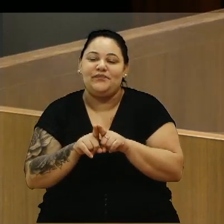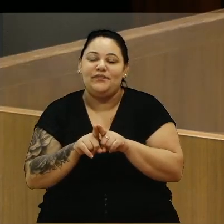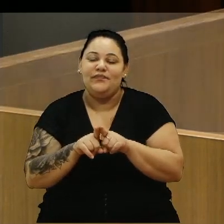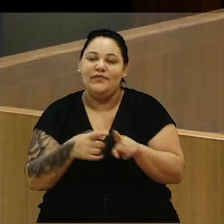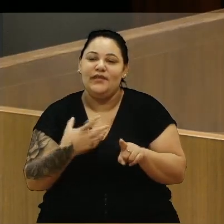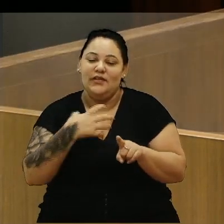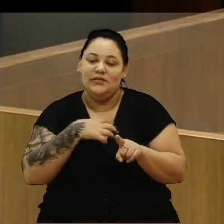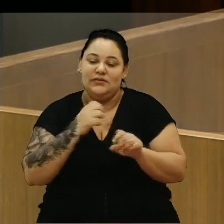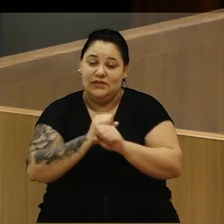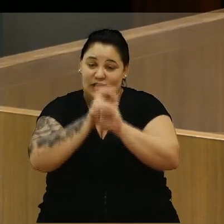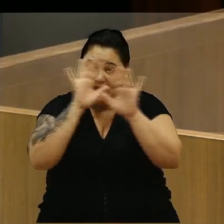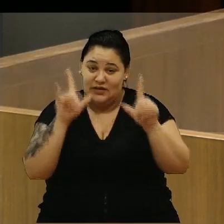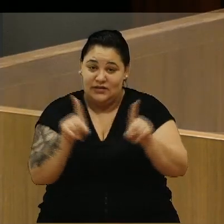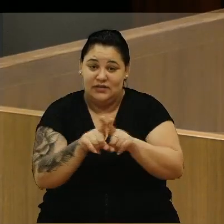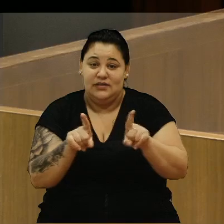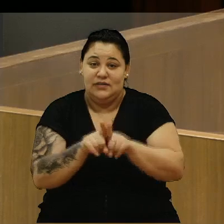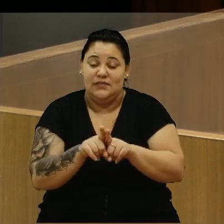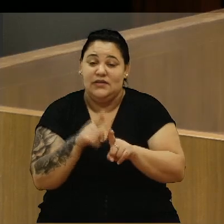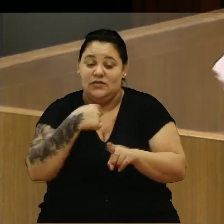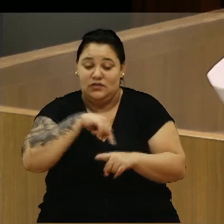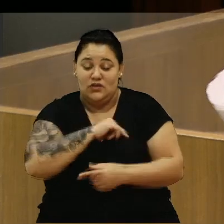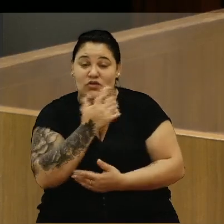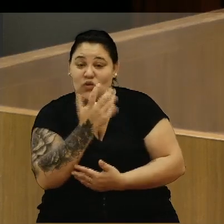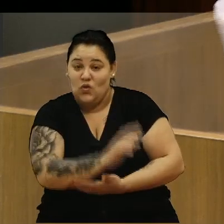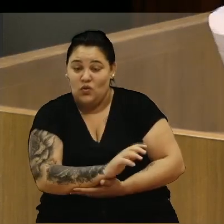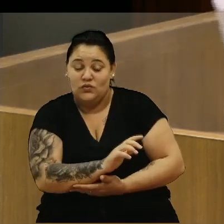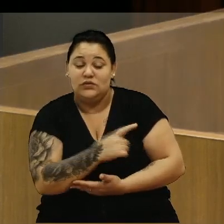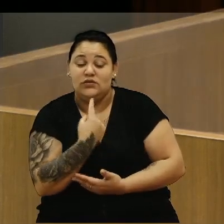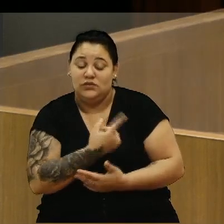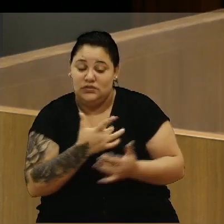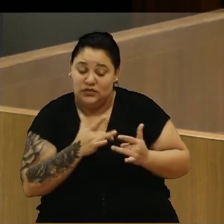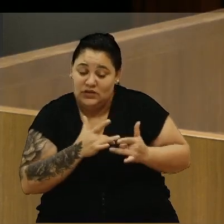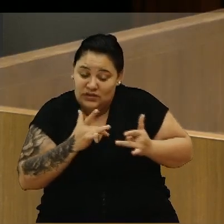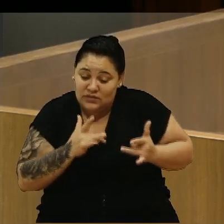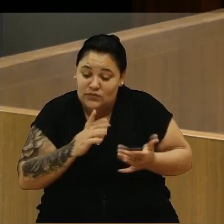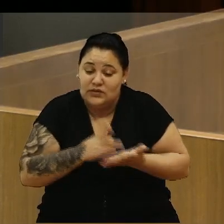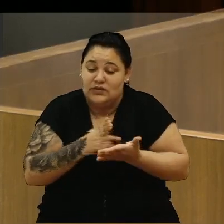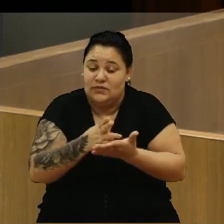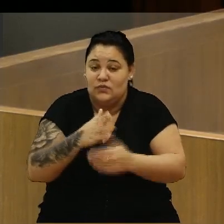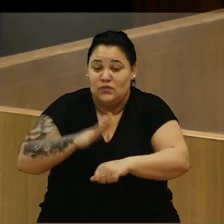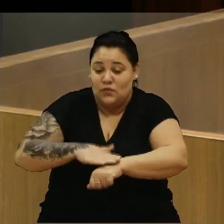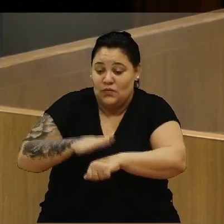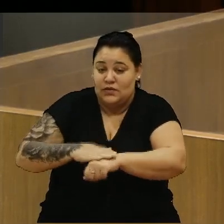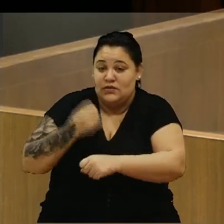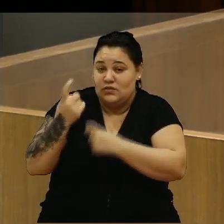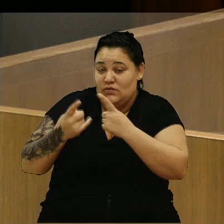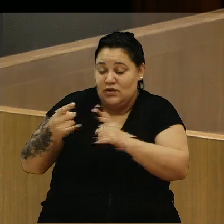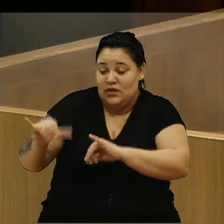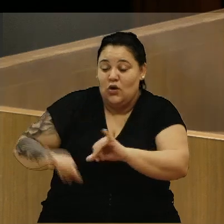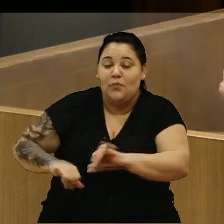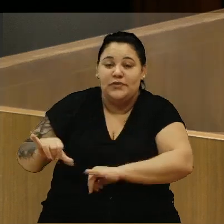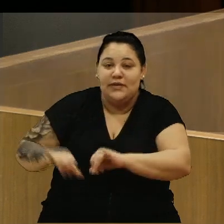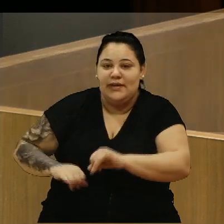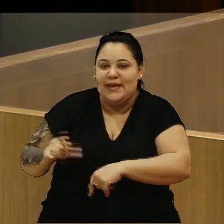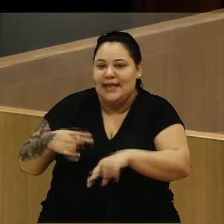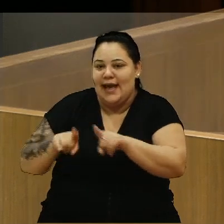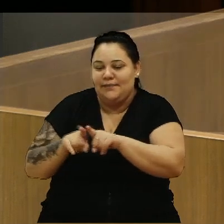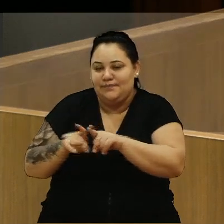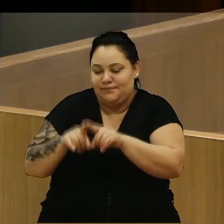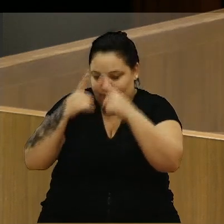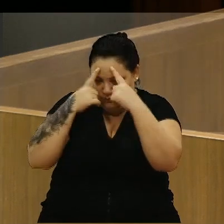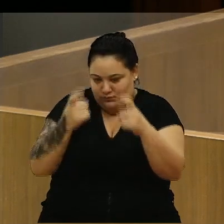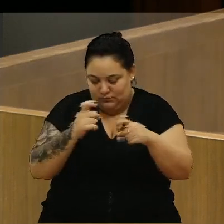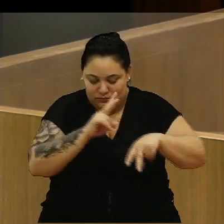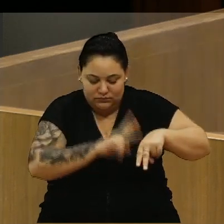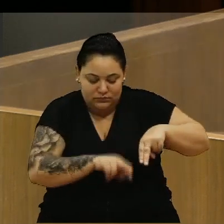nós somos contra e nos solidarizamos sempre quando alguém sofre alguma violência de gênero, mas a nossa resposta